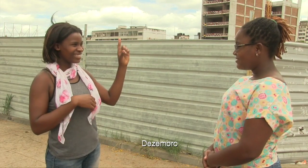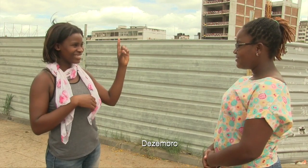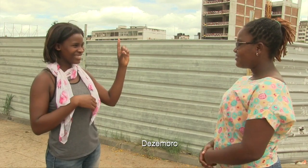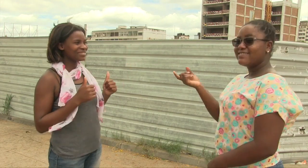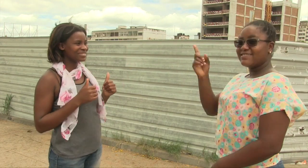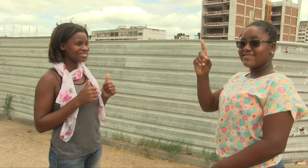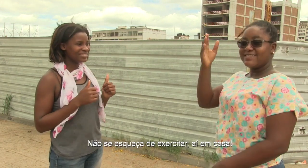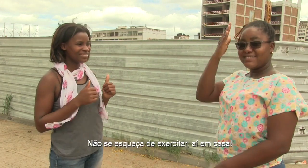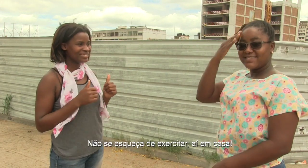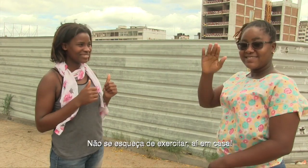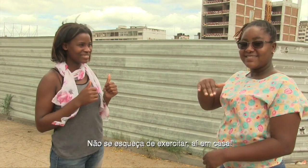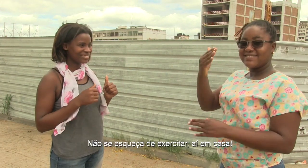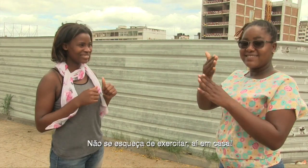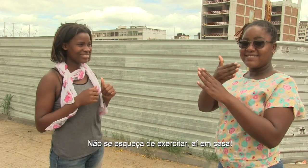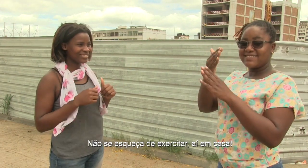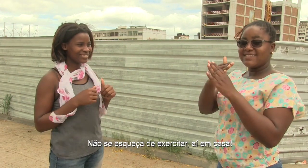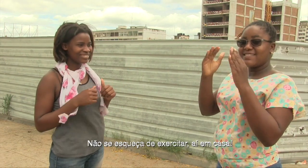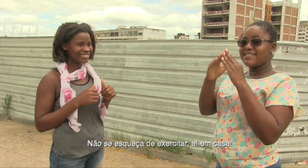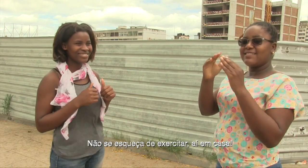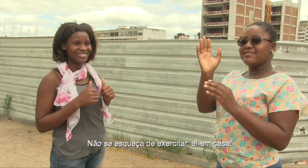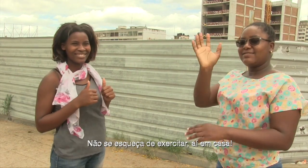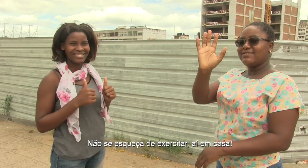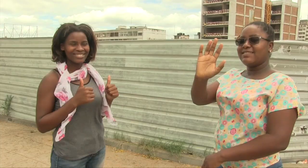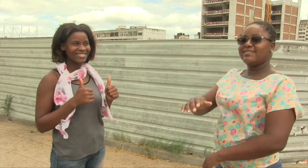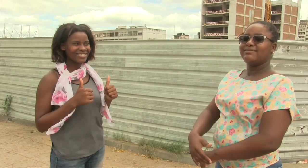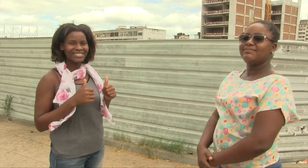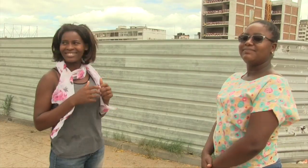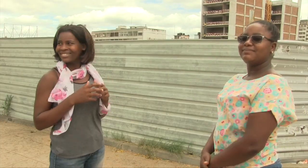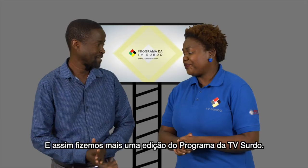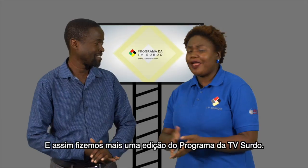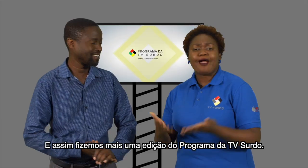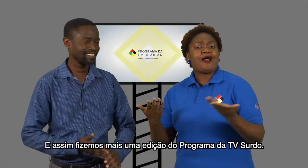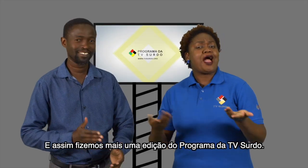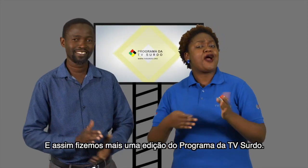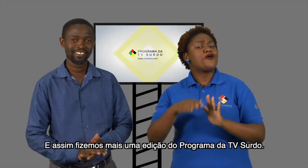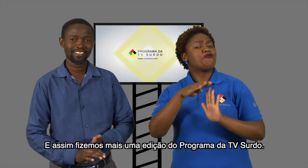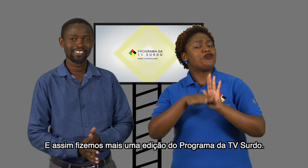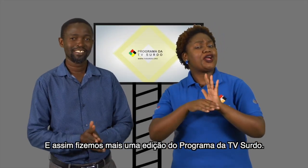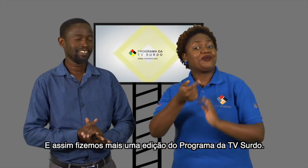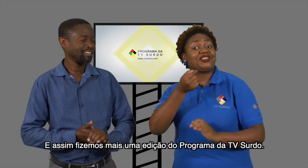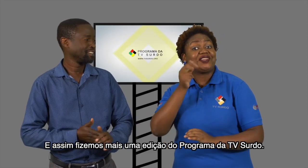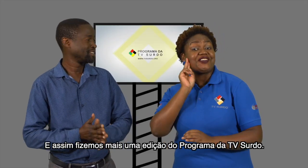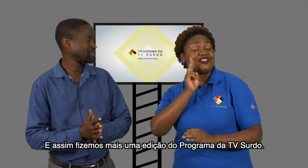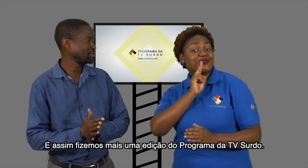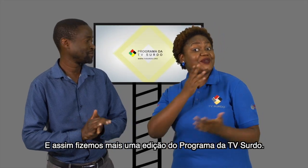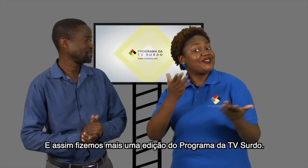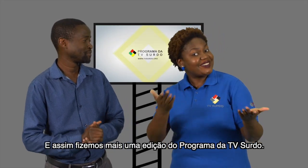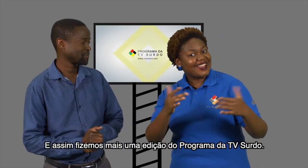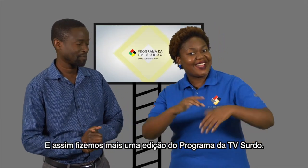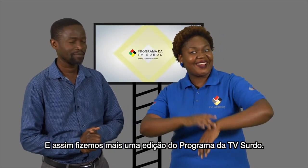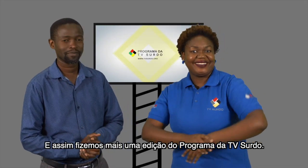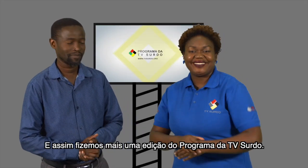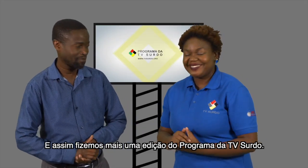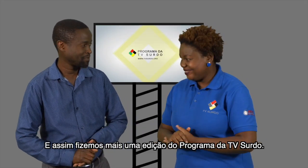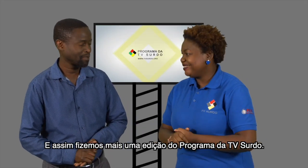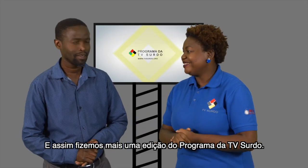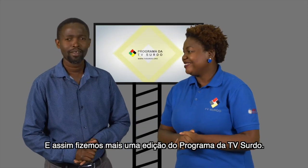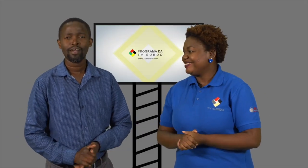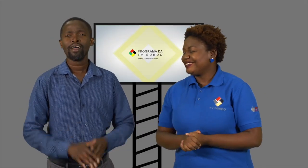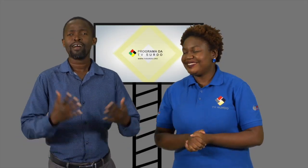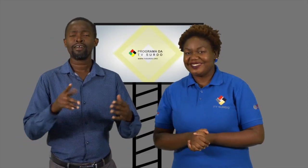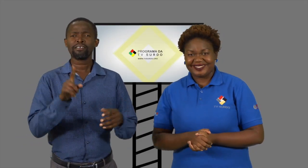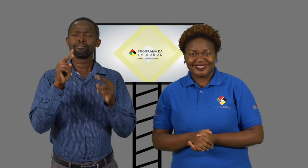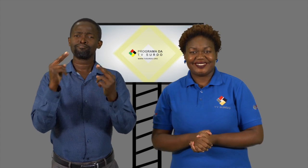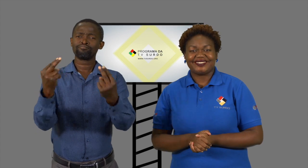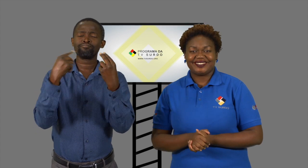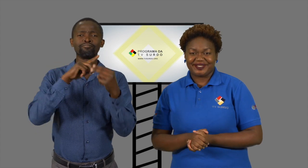dezembro. Não se esqueça de exercitar para ir em casa. E assim fizemos mais uma edição do programa da TV Surdo.